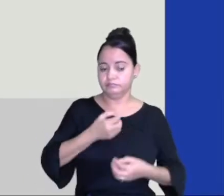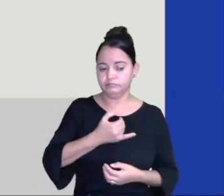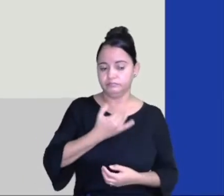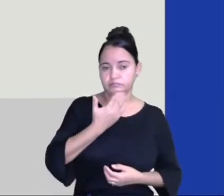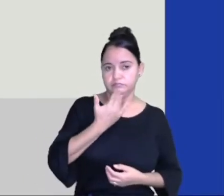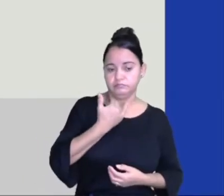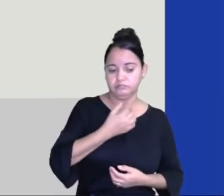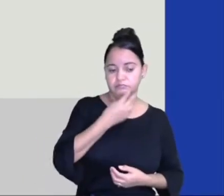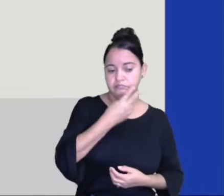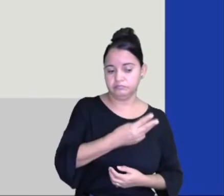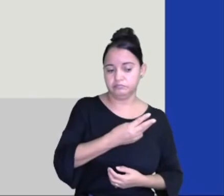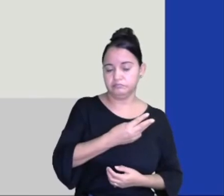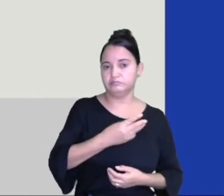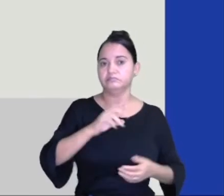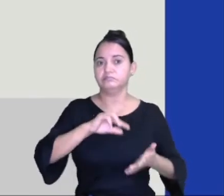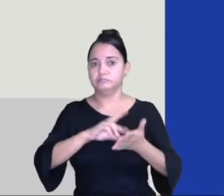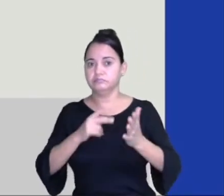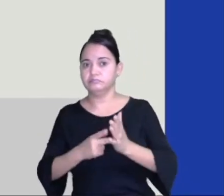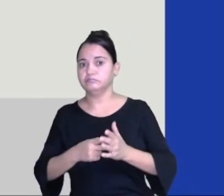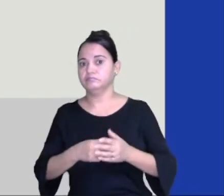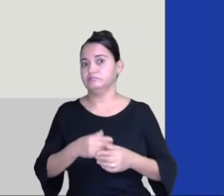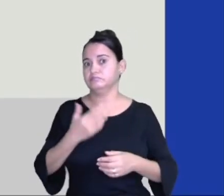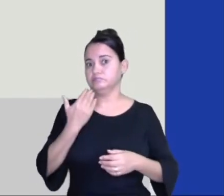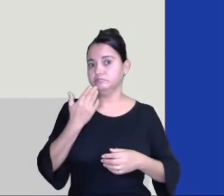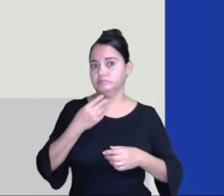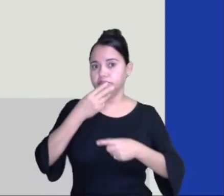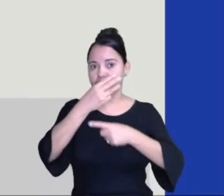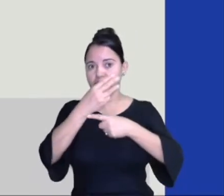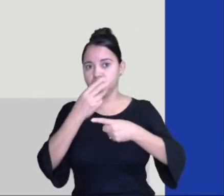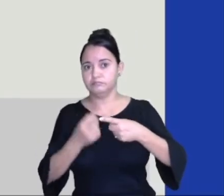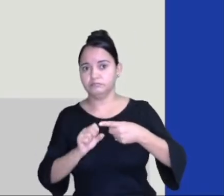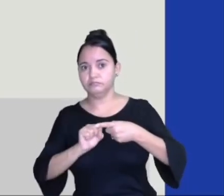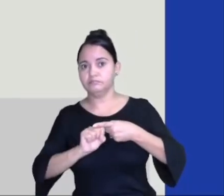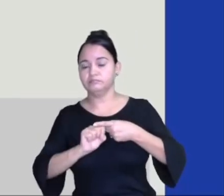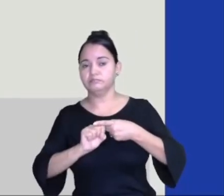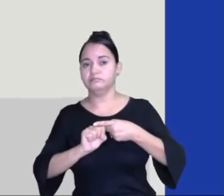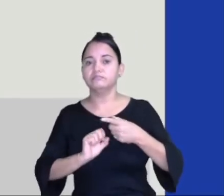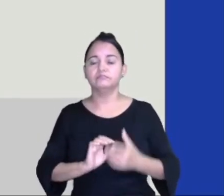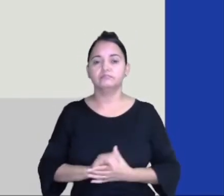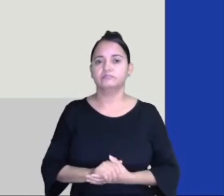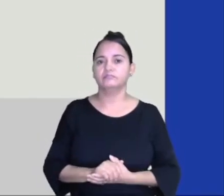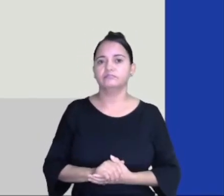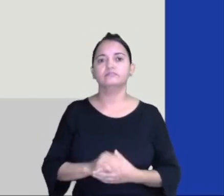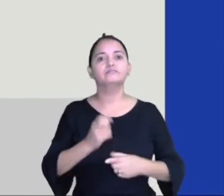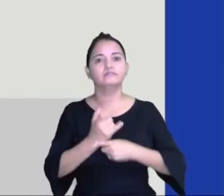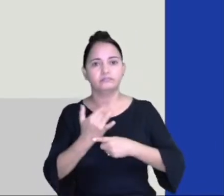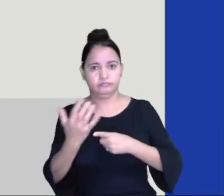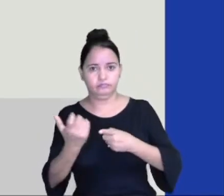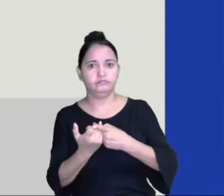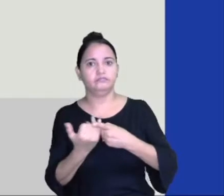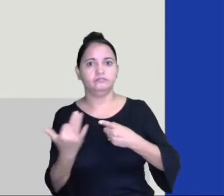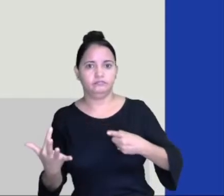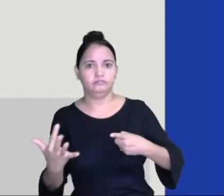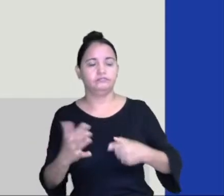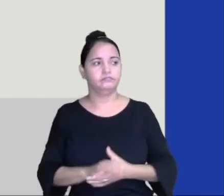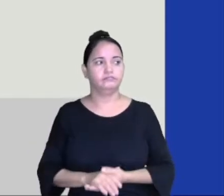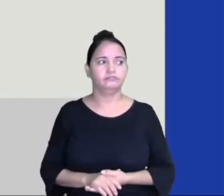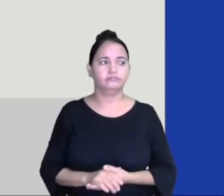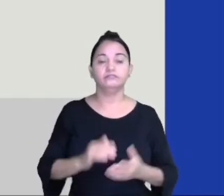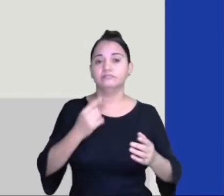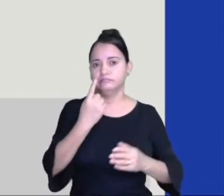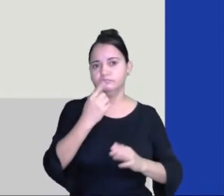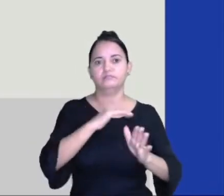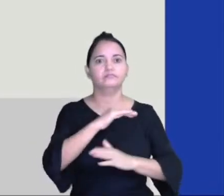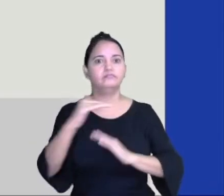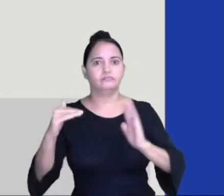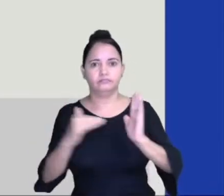3 fatias, então eu comi 3/8. Isso é a representação da fração, né? De um